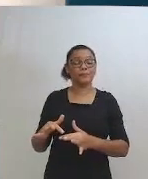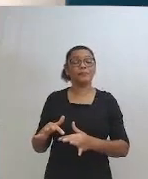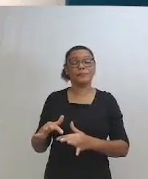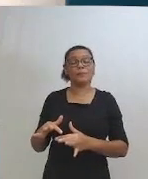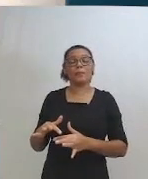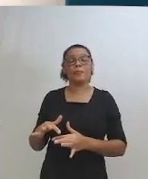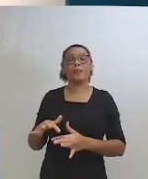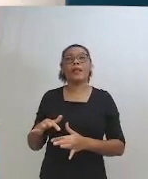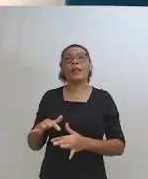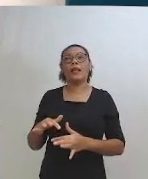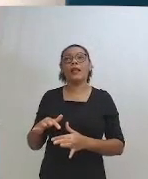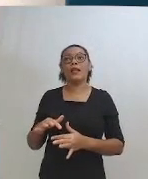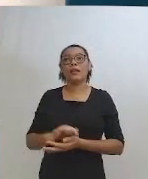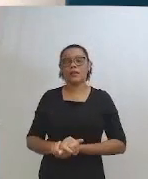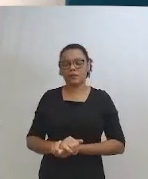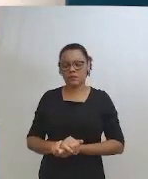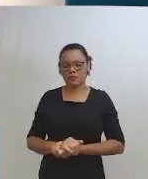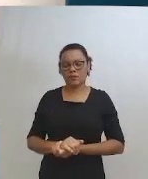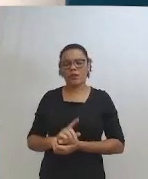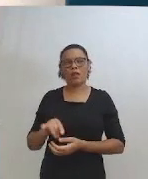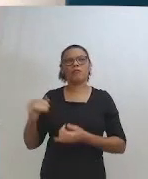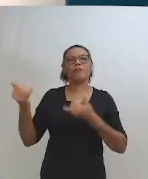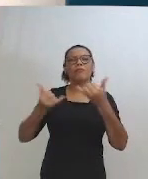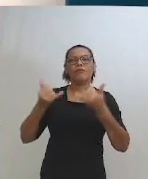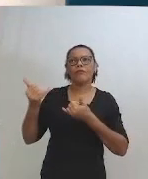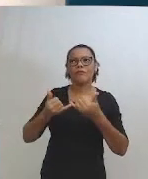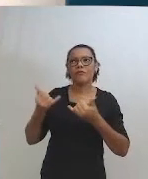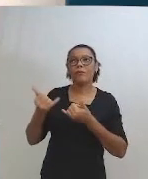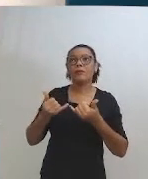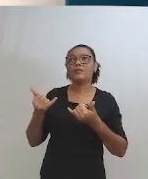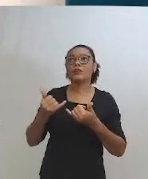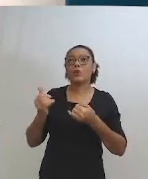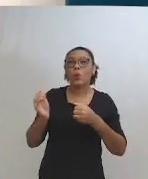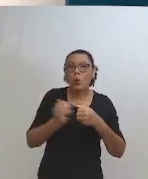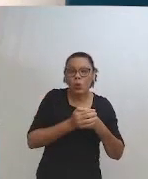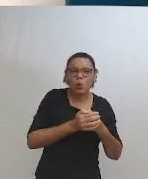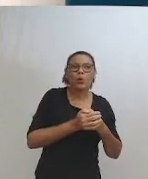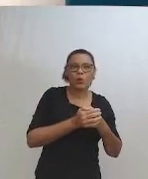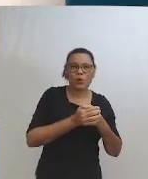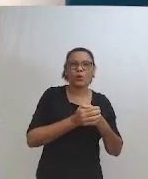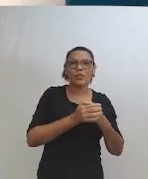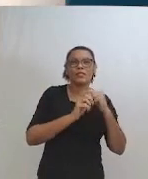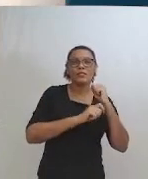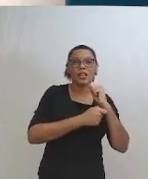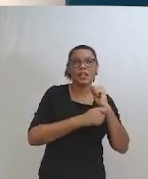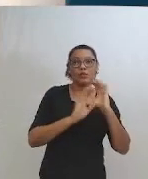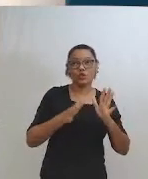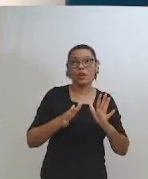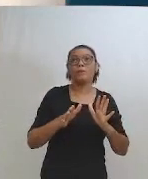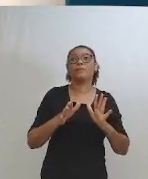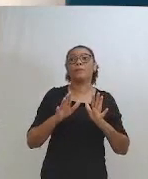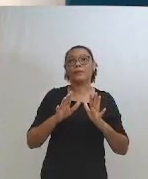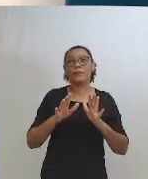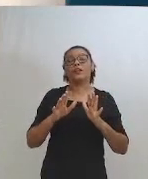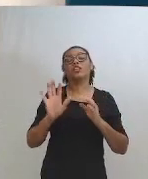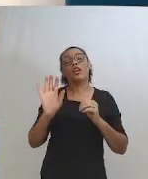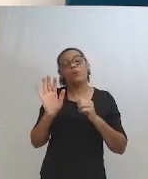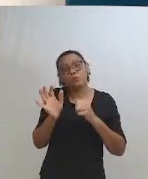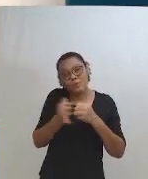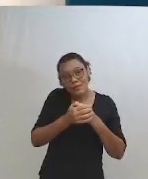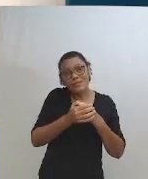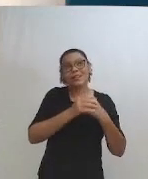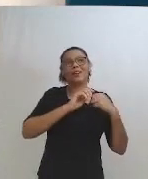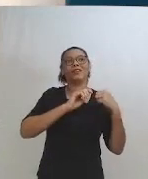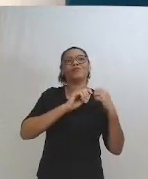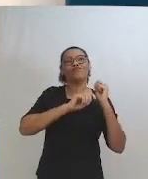ver informações acobertadas pelo sigilo, na questão sigilo fiscal. E é daí que ele diz que é por isso que o